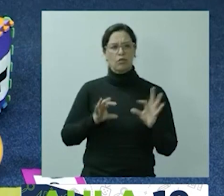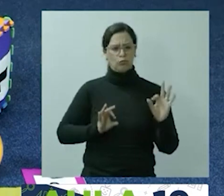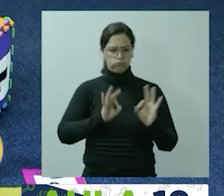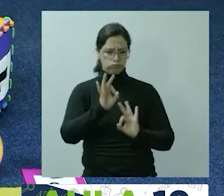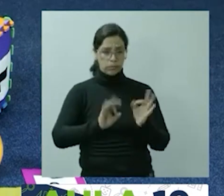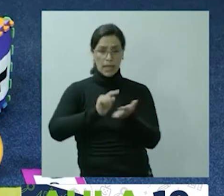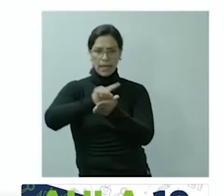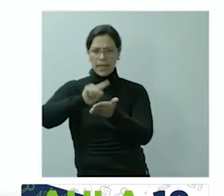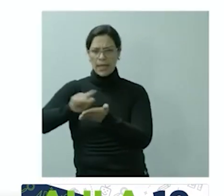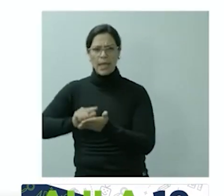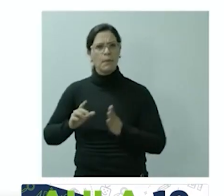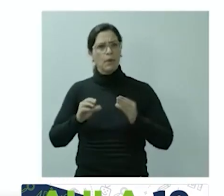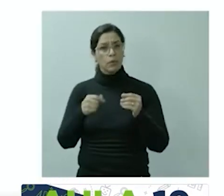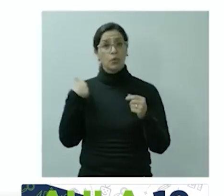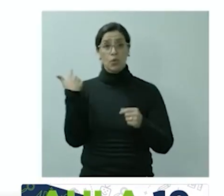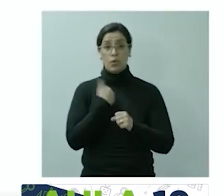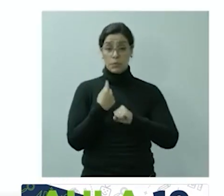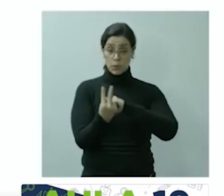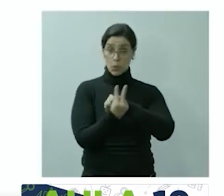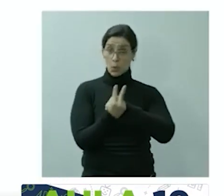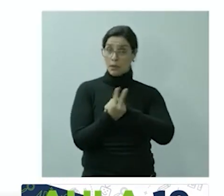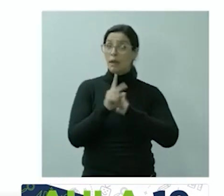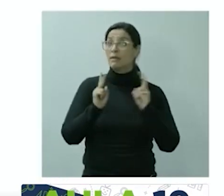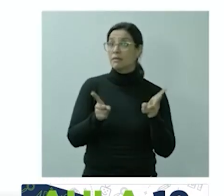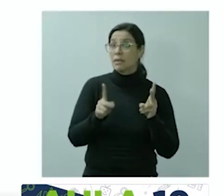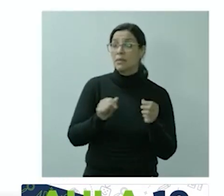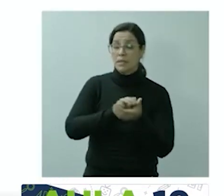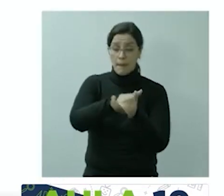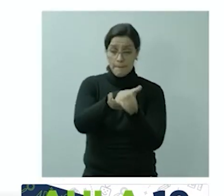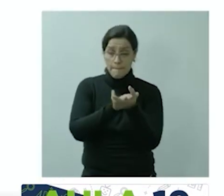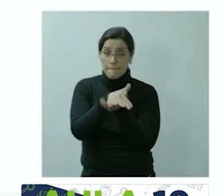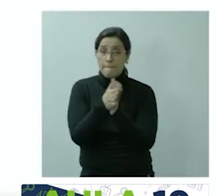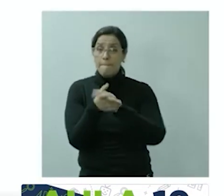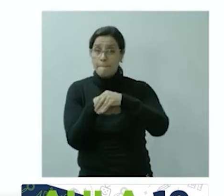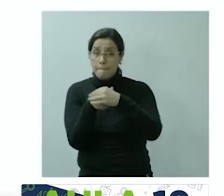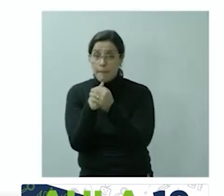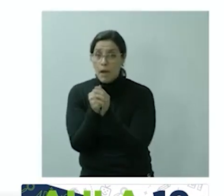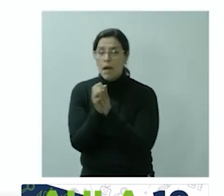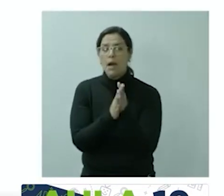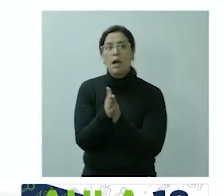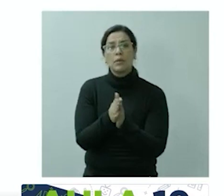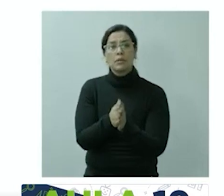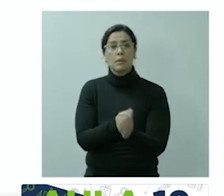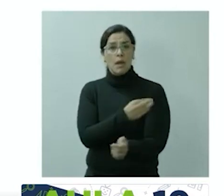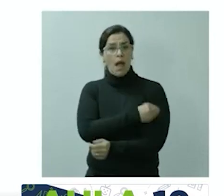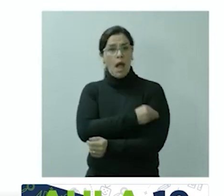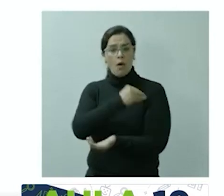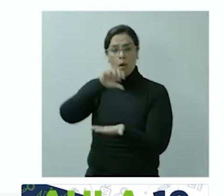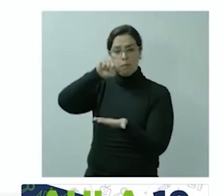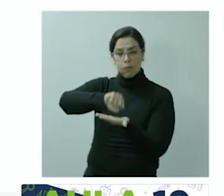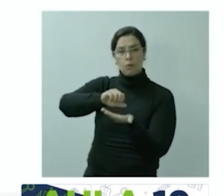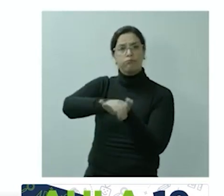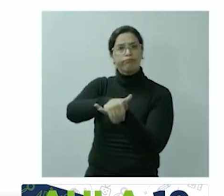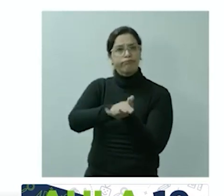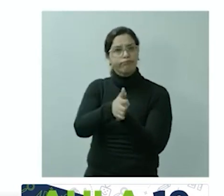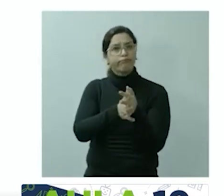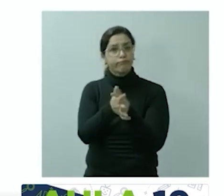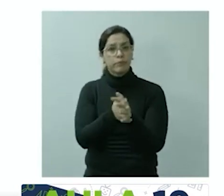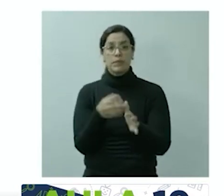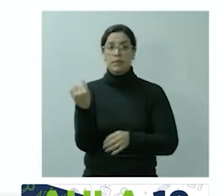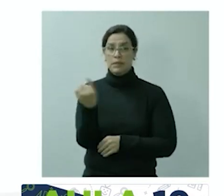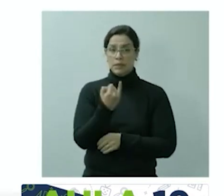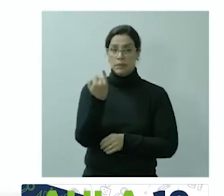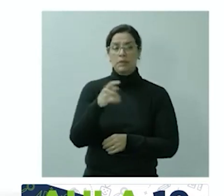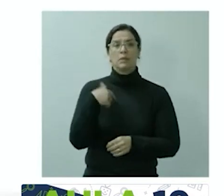tudo limpinho, que nós temos que ter o hábito de lavar as mãos, passar álcool em gel, que é